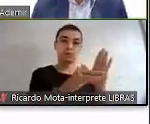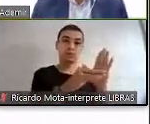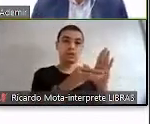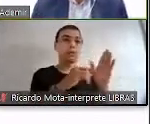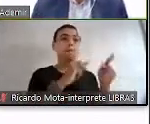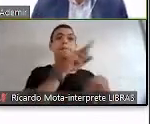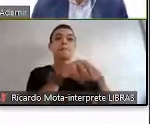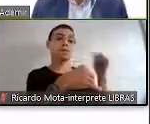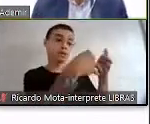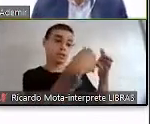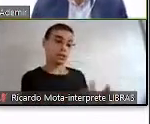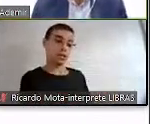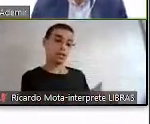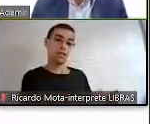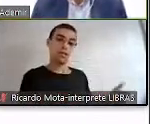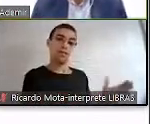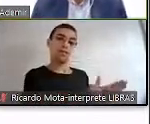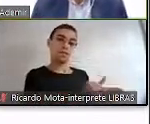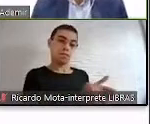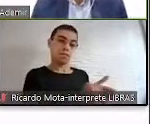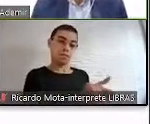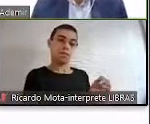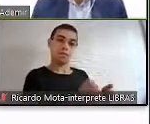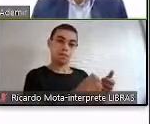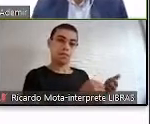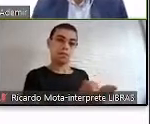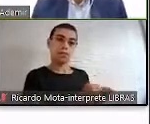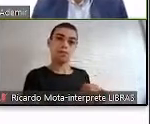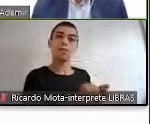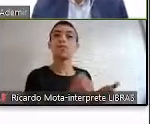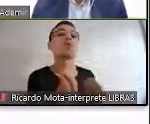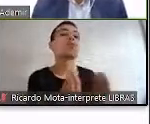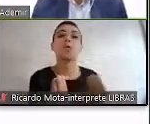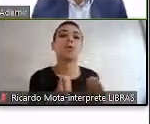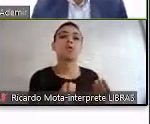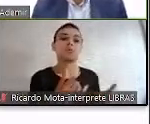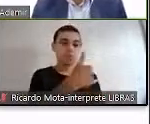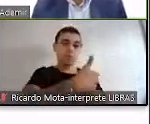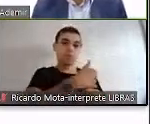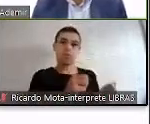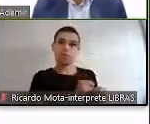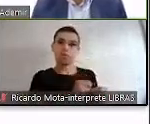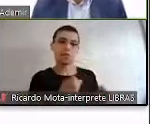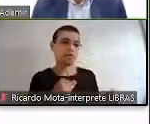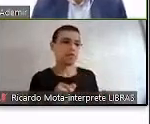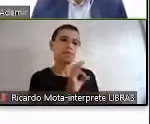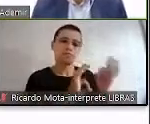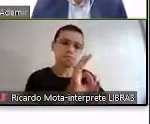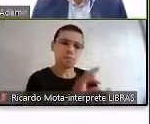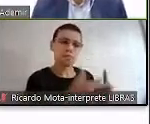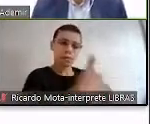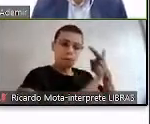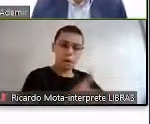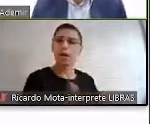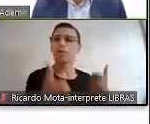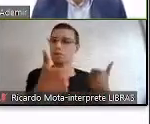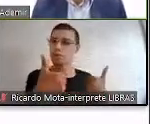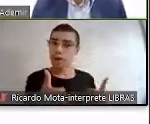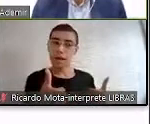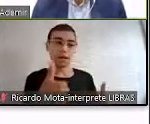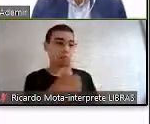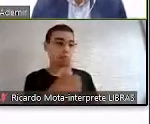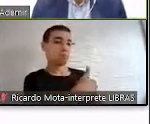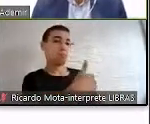fundação, como foi construído? A questão do projeto, a execução foi bem feita, material adequado ou de